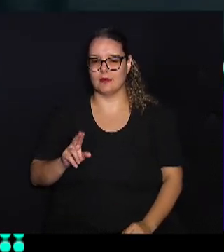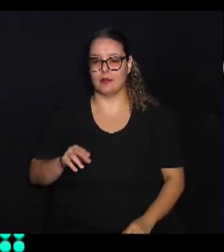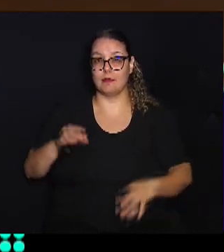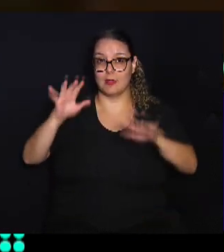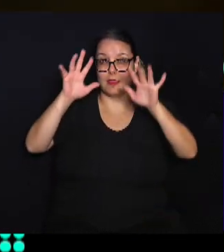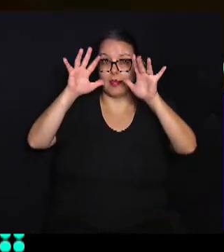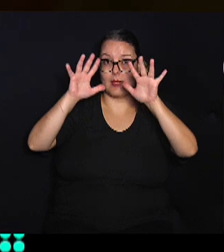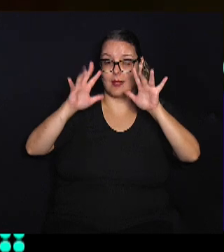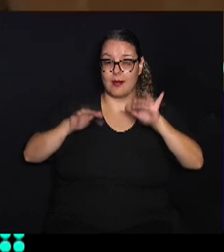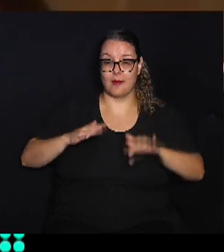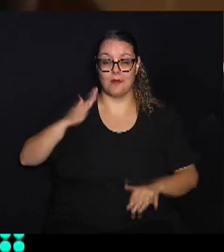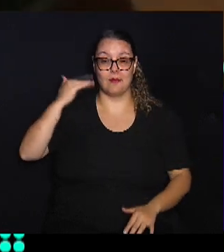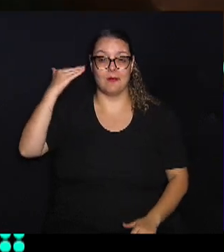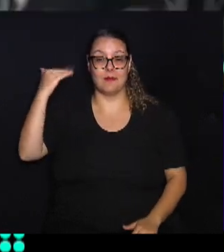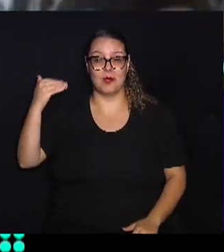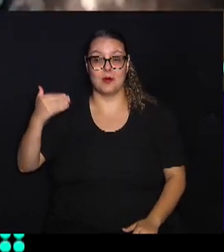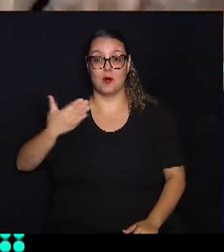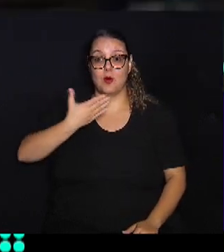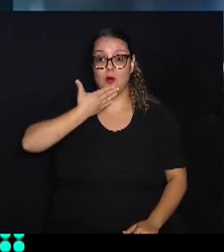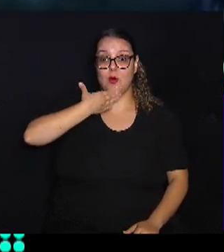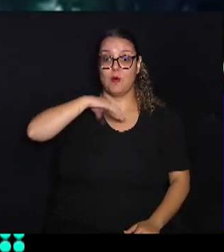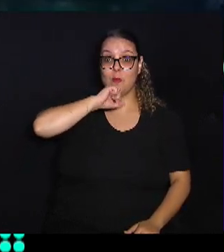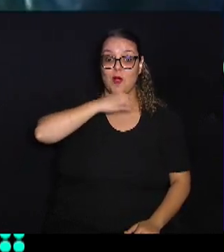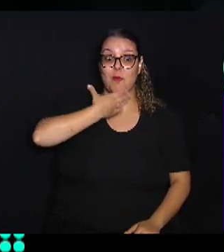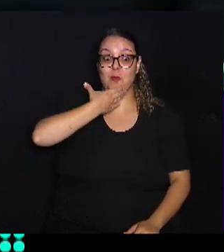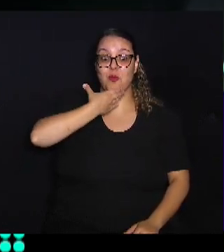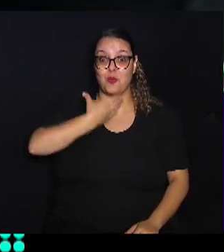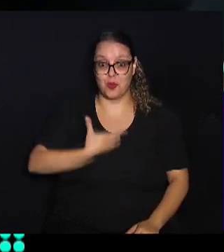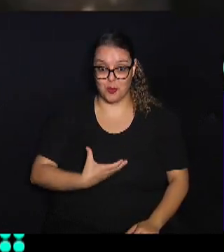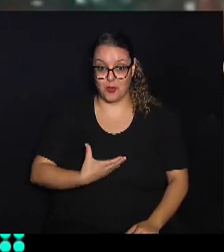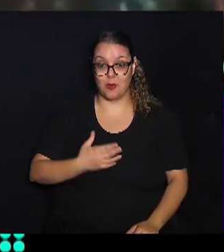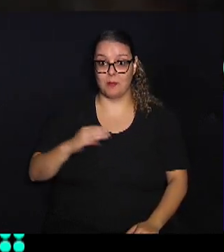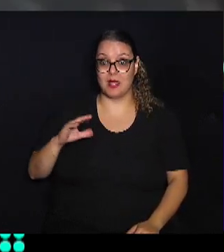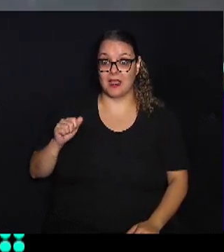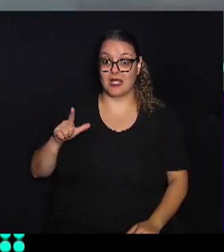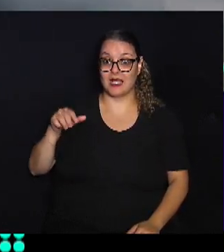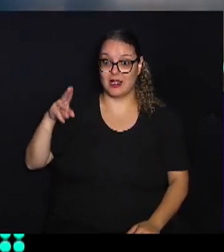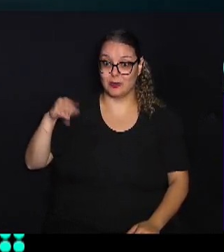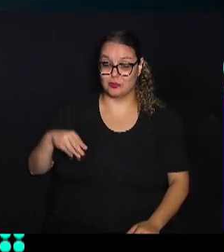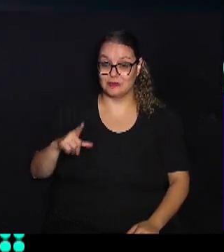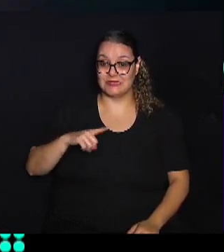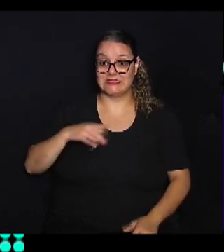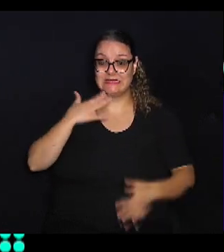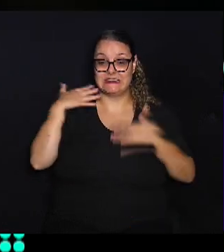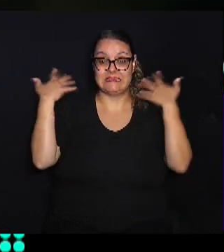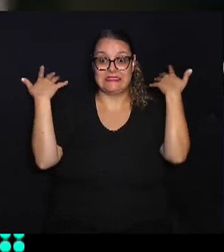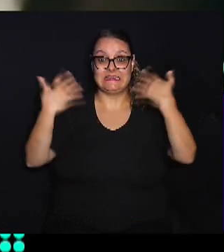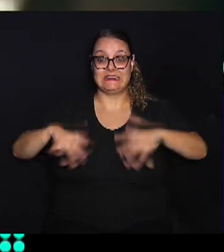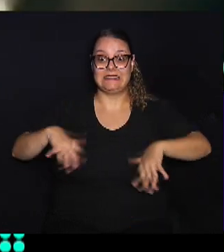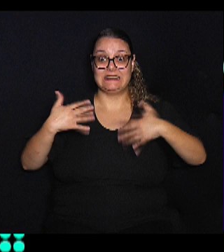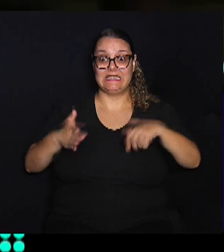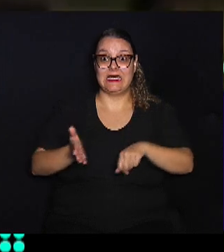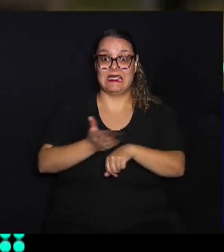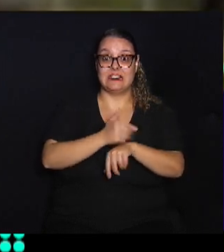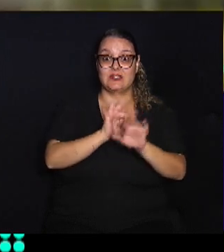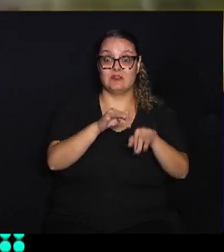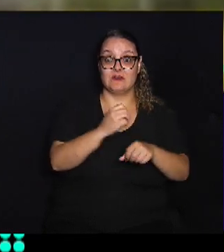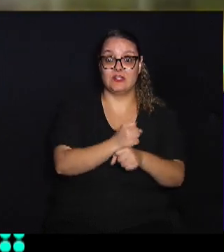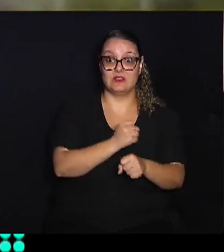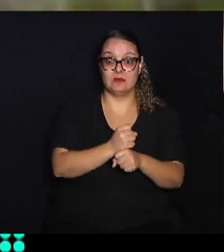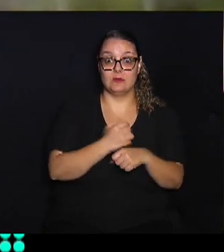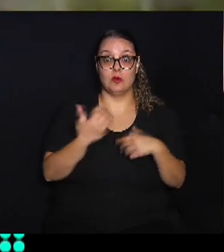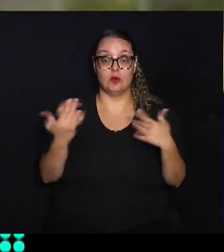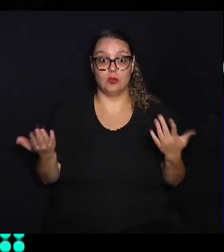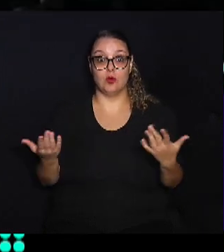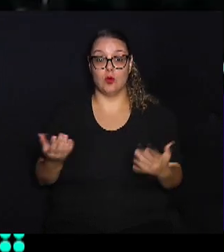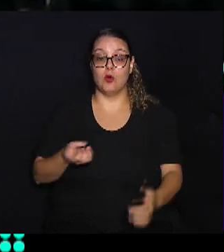popularmente conhecido como Papai Noel. Só que Calum teve uma surpresa e tanto antes do fim do ano. Afinal,